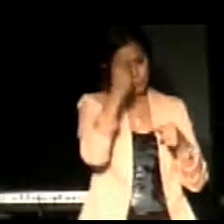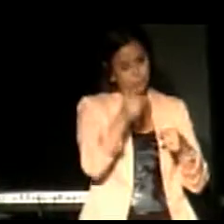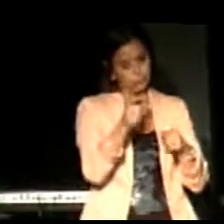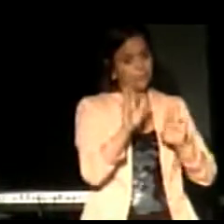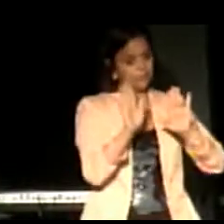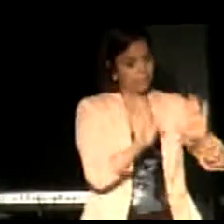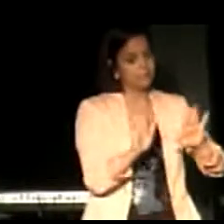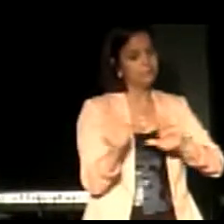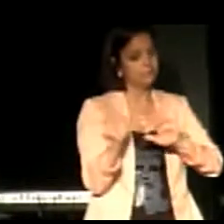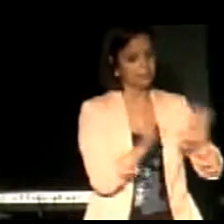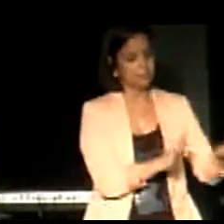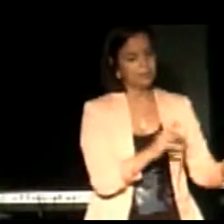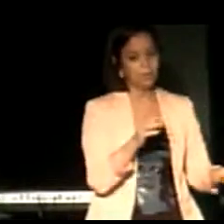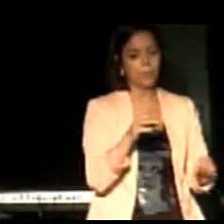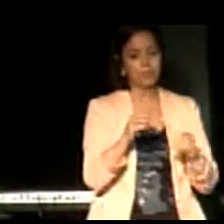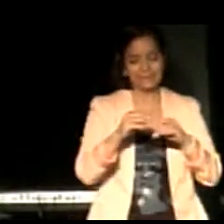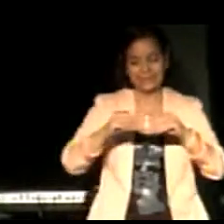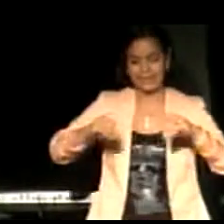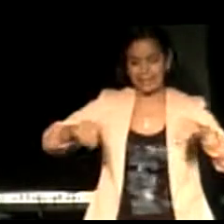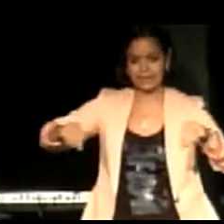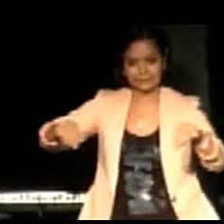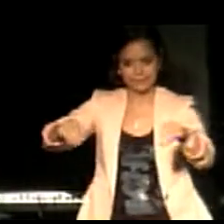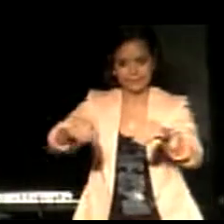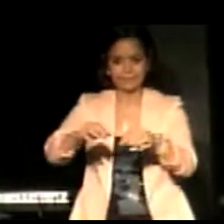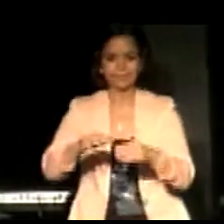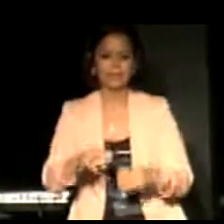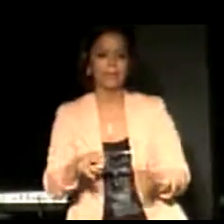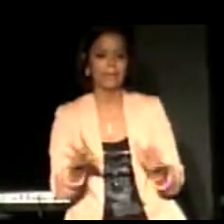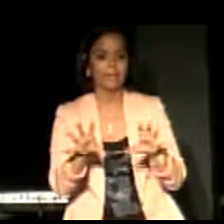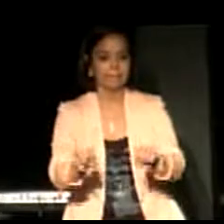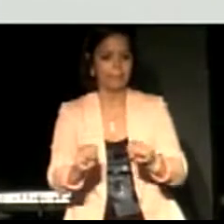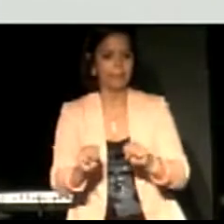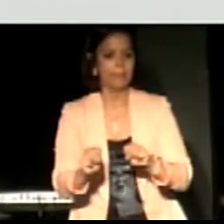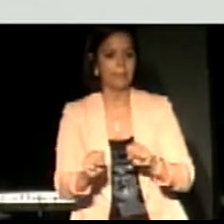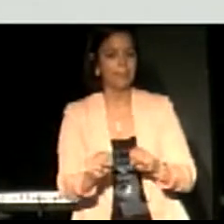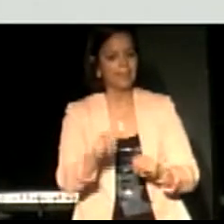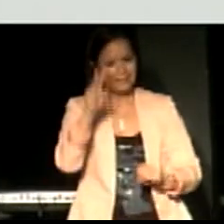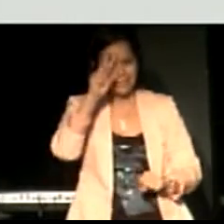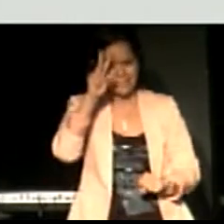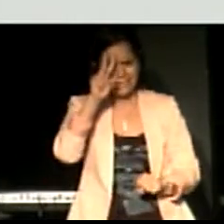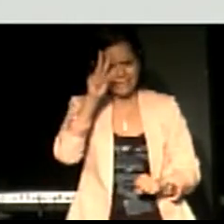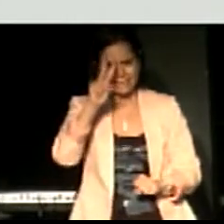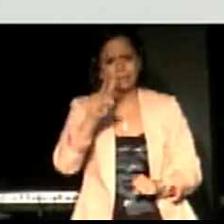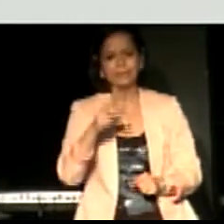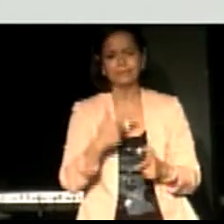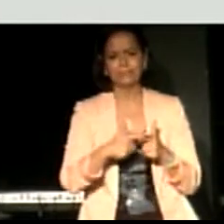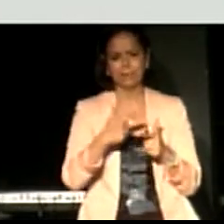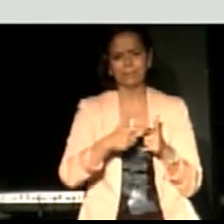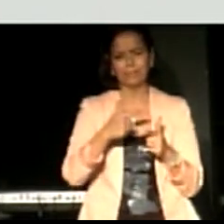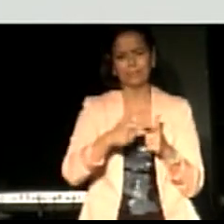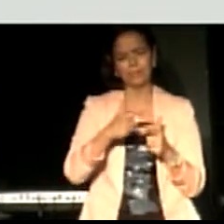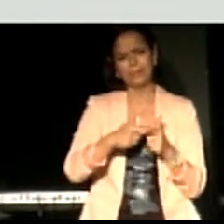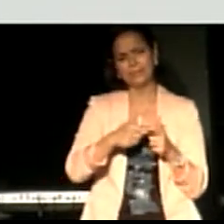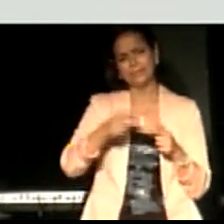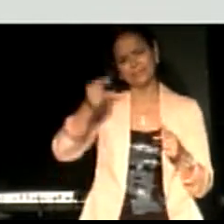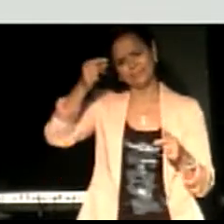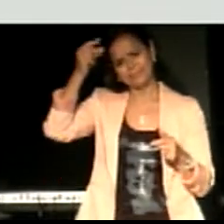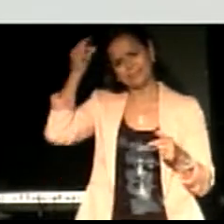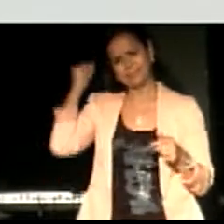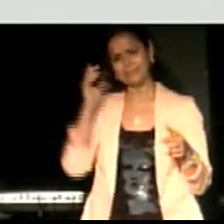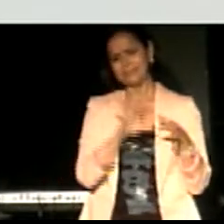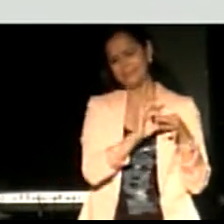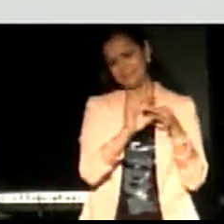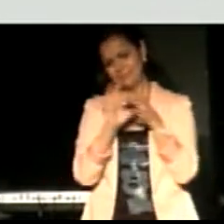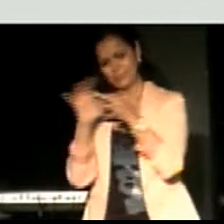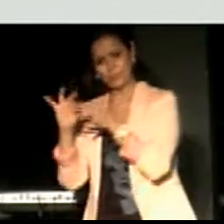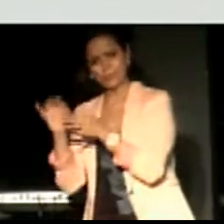questão da posse da terra. Lembrando a vocês que esse problema está muito ligado ao povo